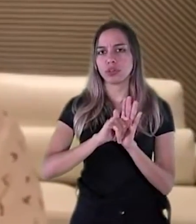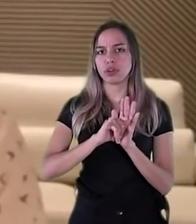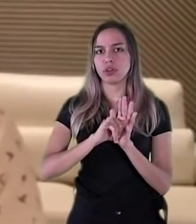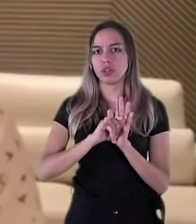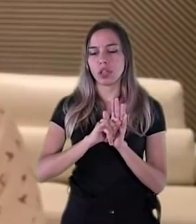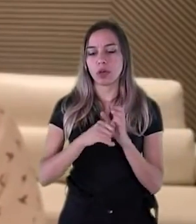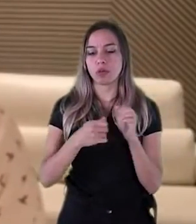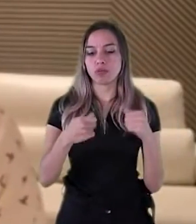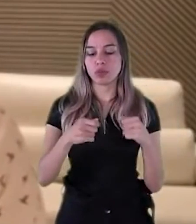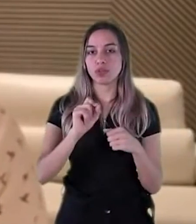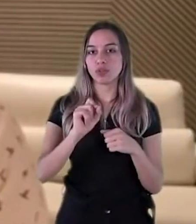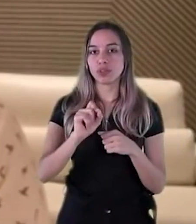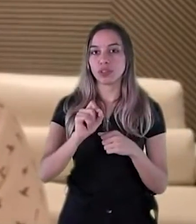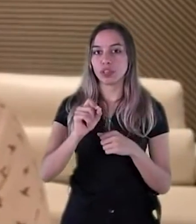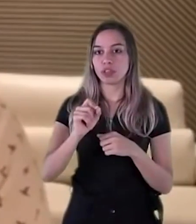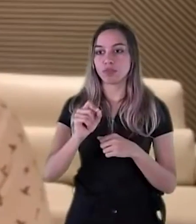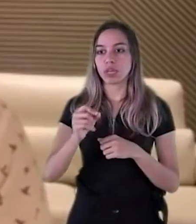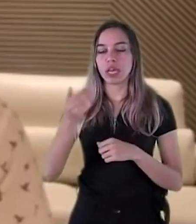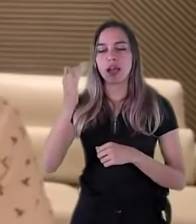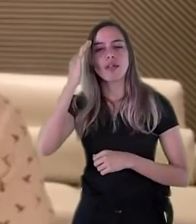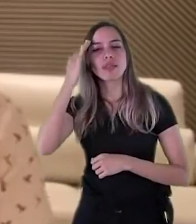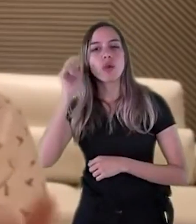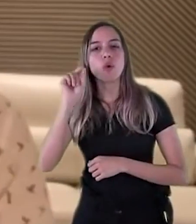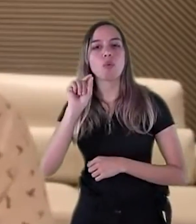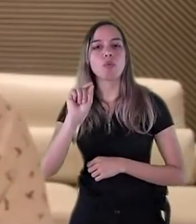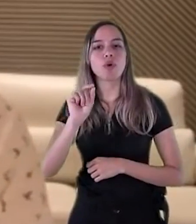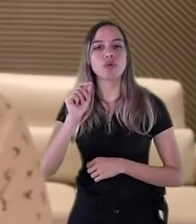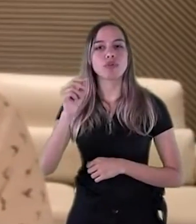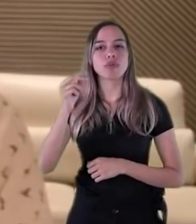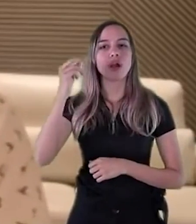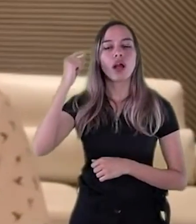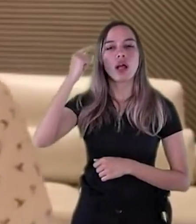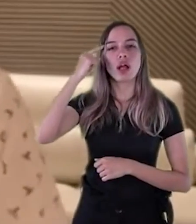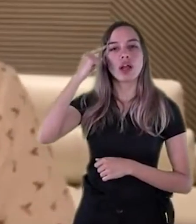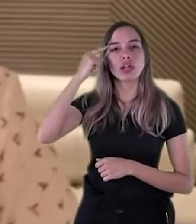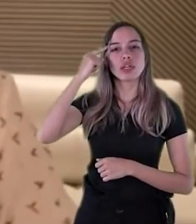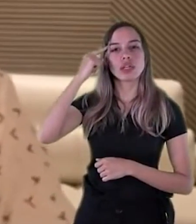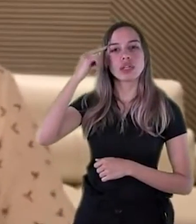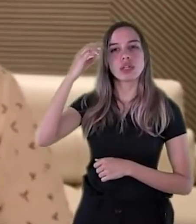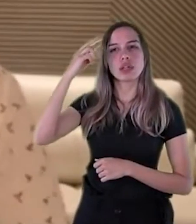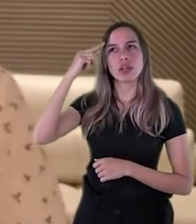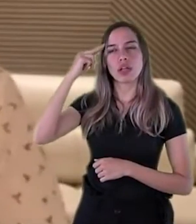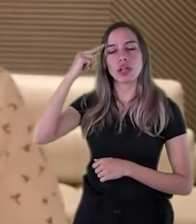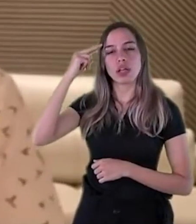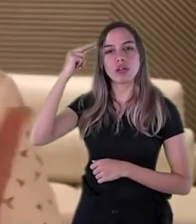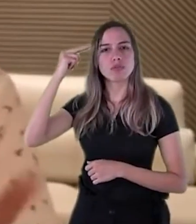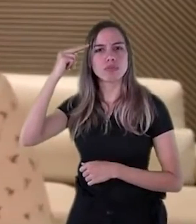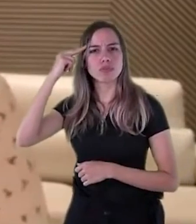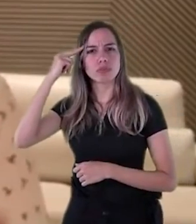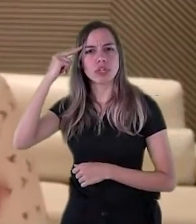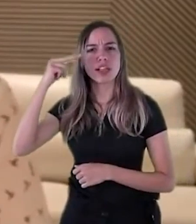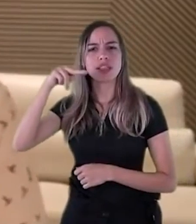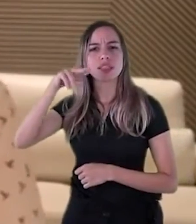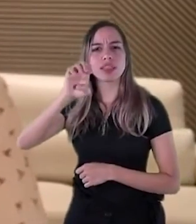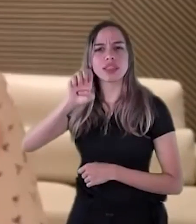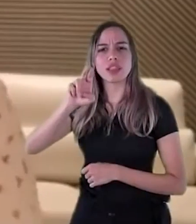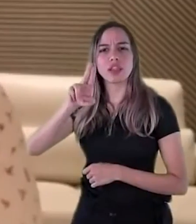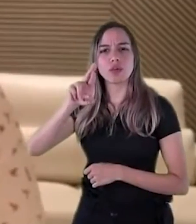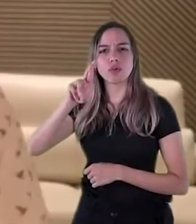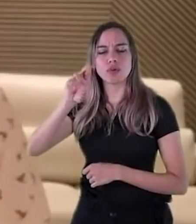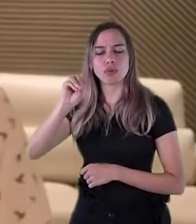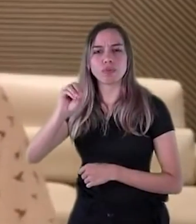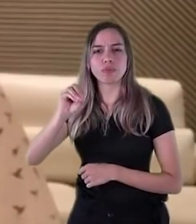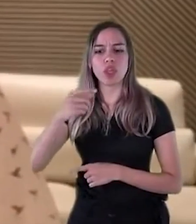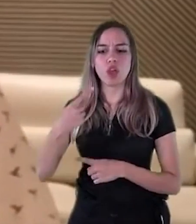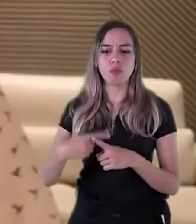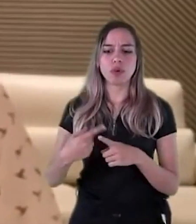umas pinceladas na neurociência. O que a neurociência diz sobre a possibilidade de dizer que eu sou eu e não